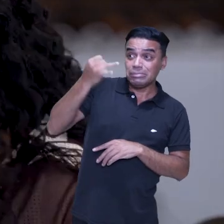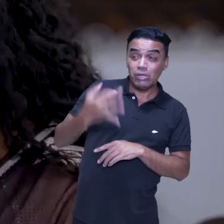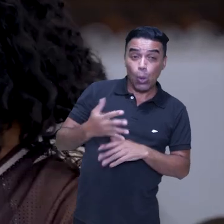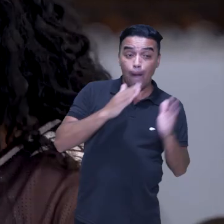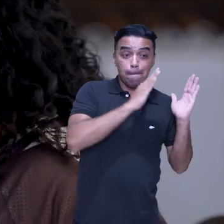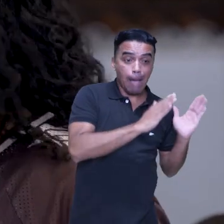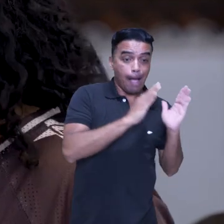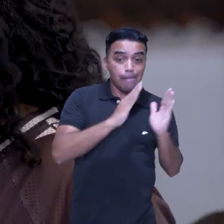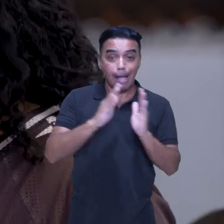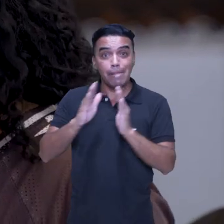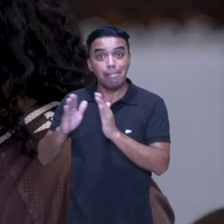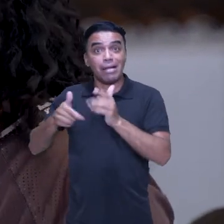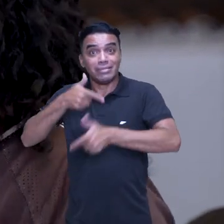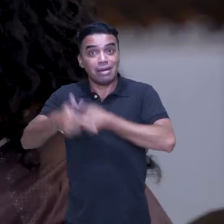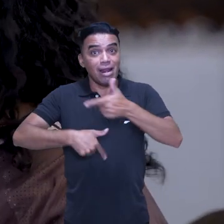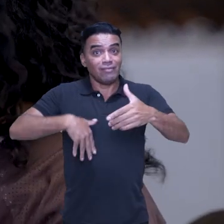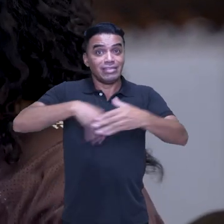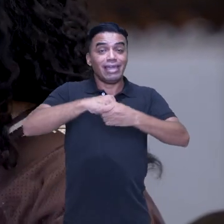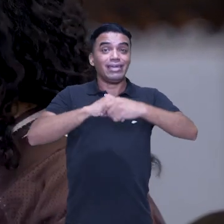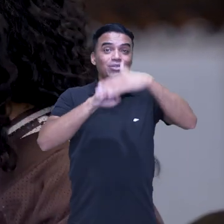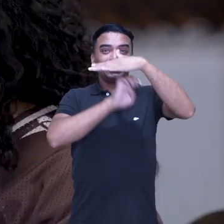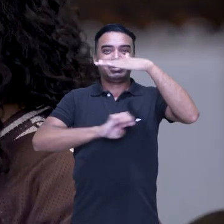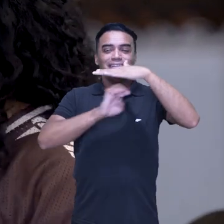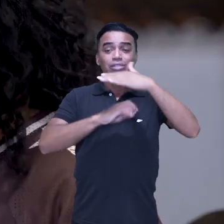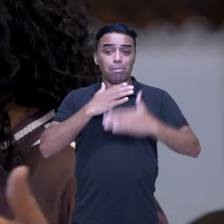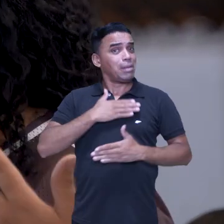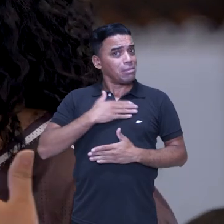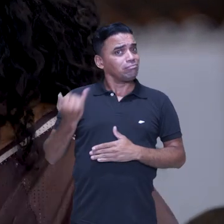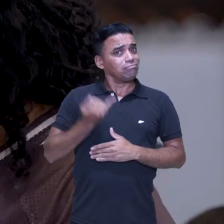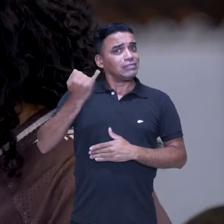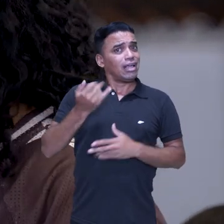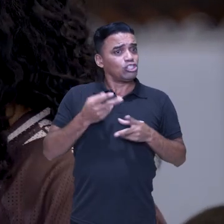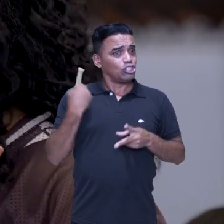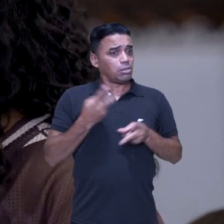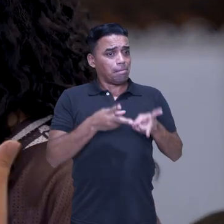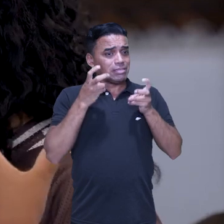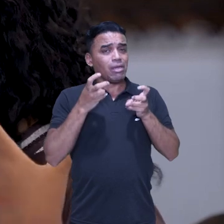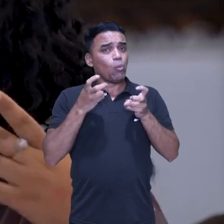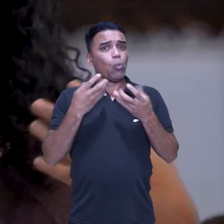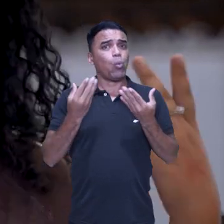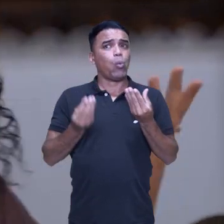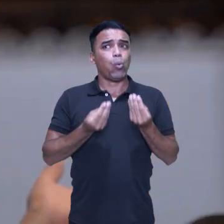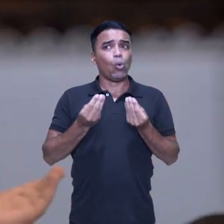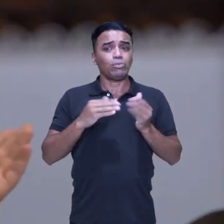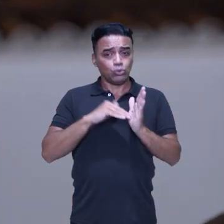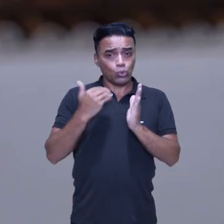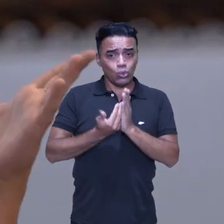passo a passo do que fazia dentro da empresa. E, isso para mim foi muito importante, porque a gente percebeu, tanto que todos